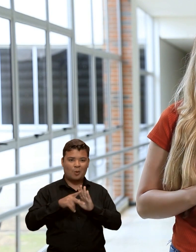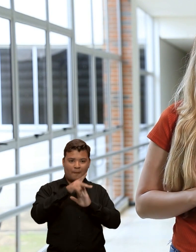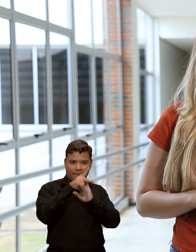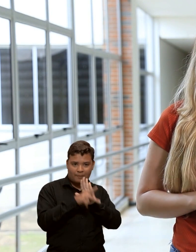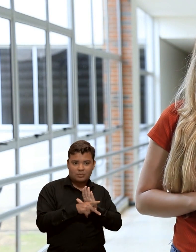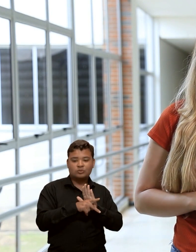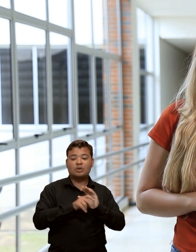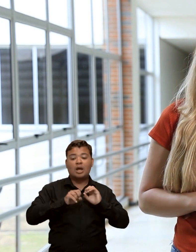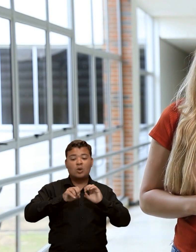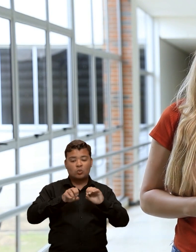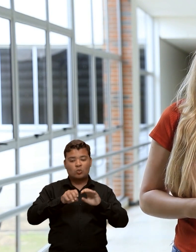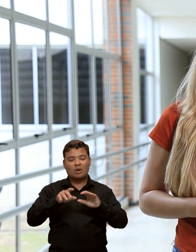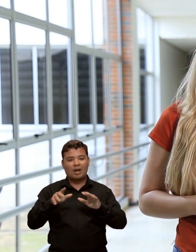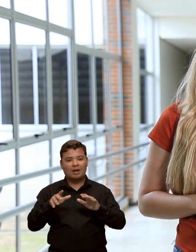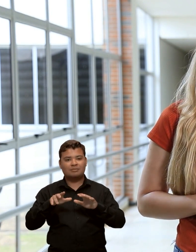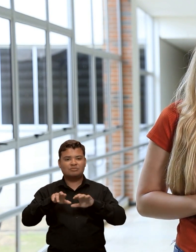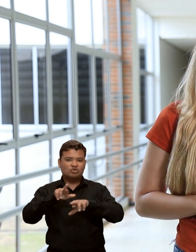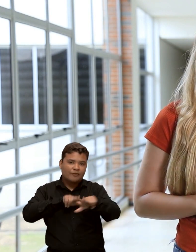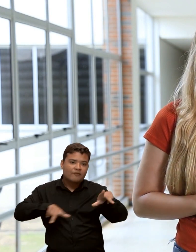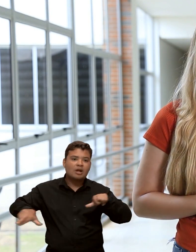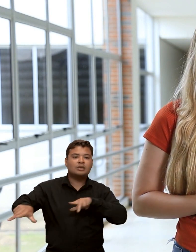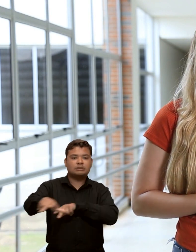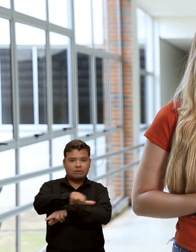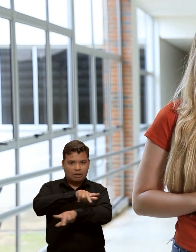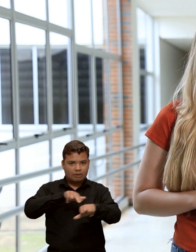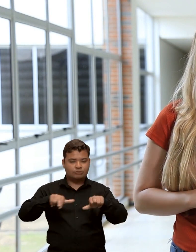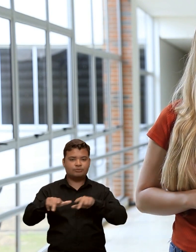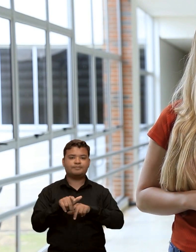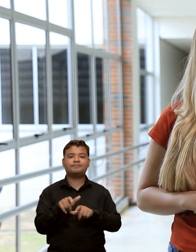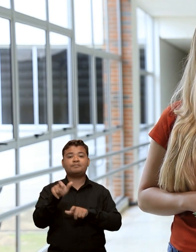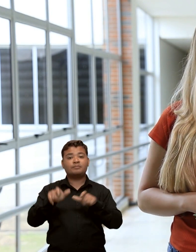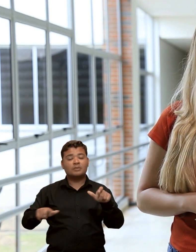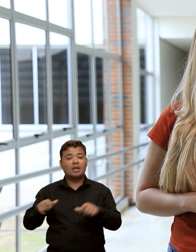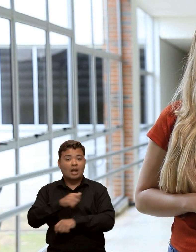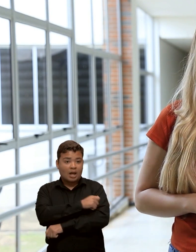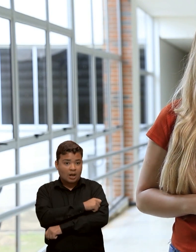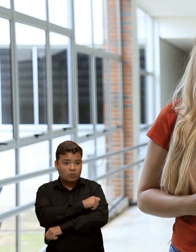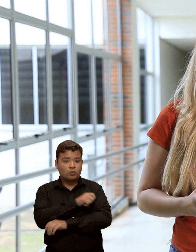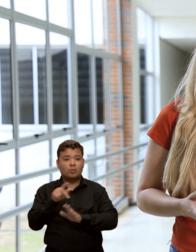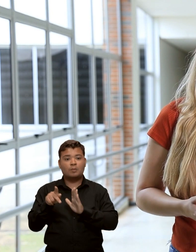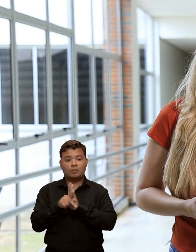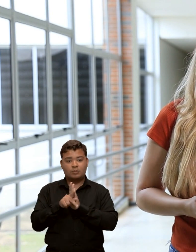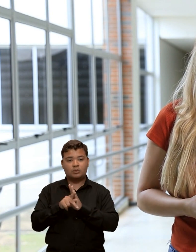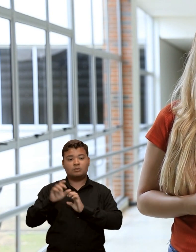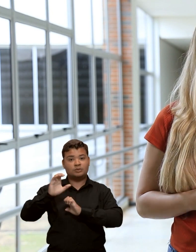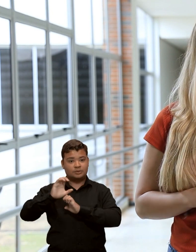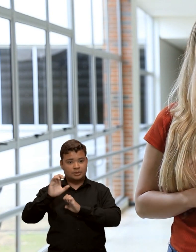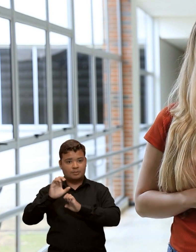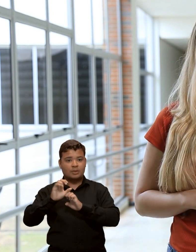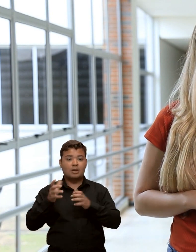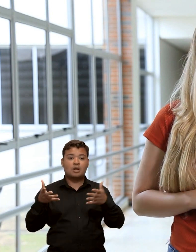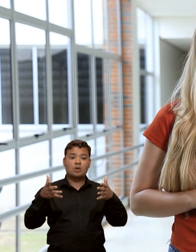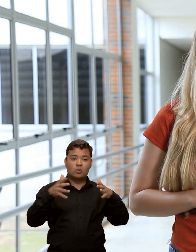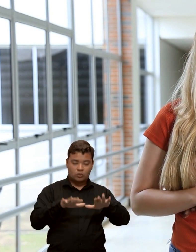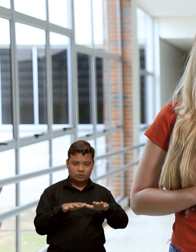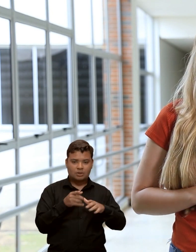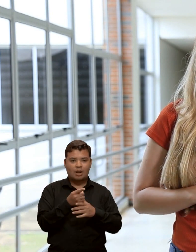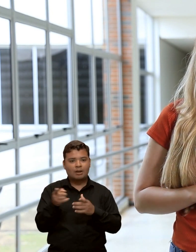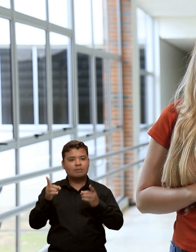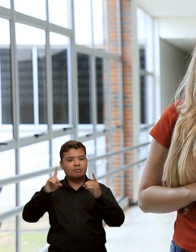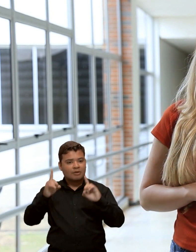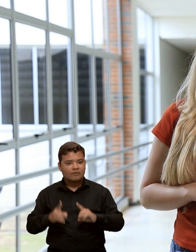na Diversidade. A ação prevê a inclusão de alunos do CEPAI UFG com deficiência e necessidades